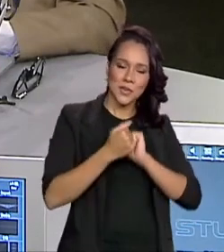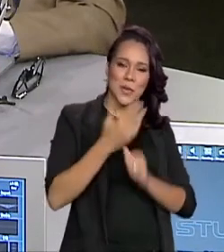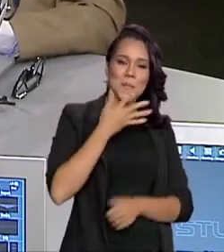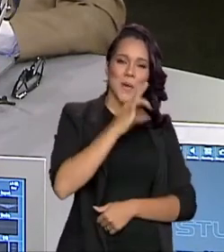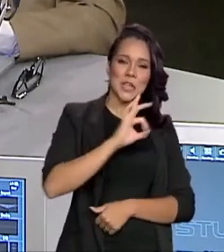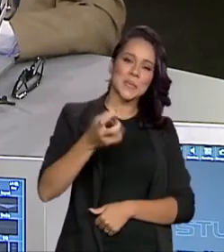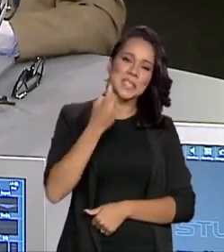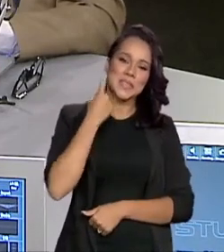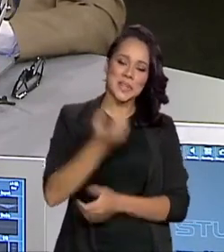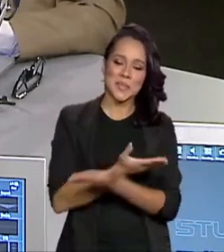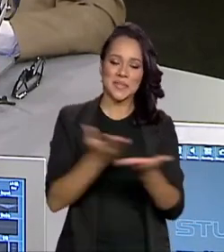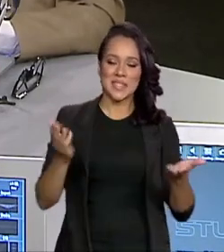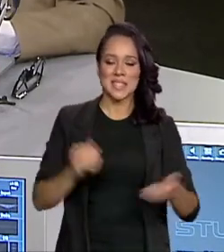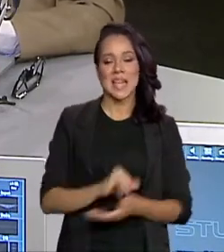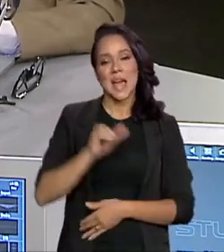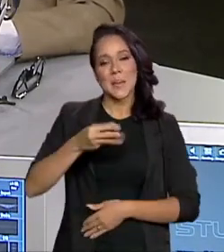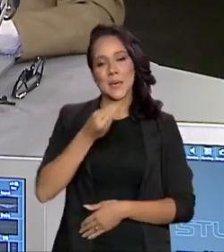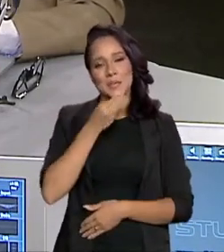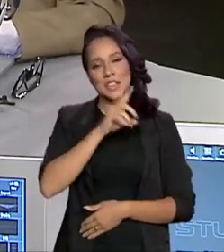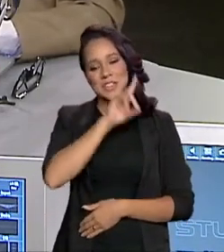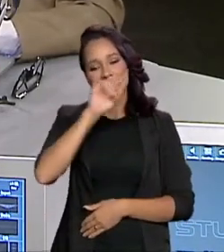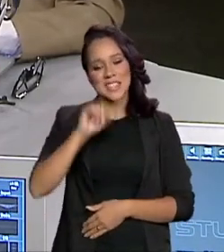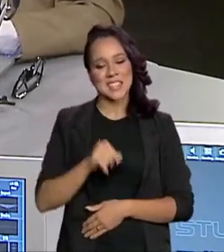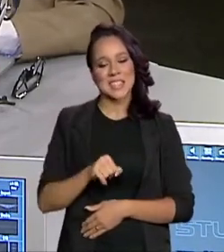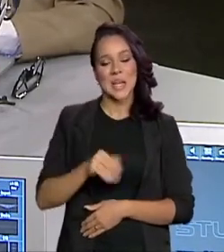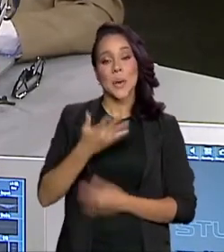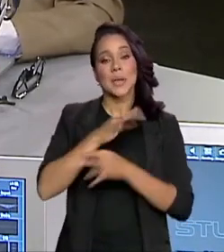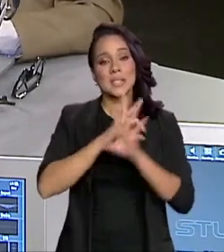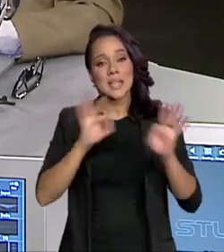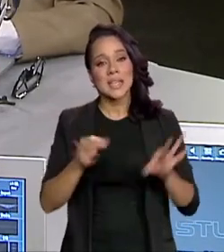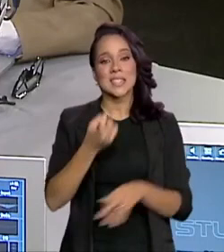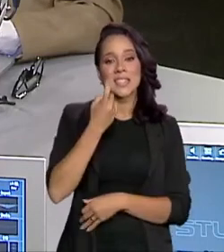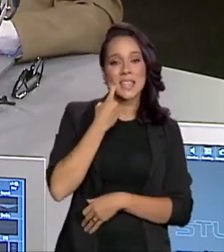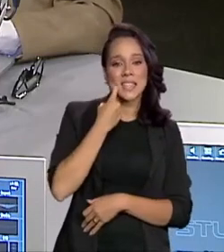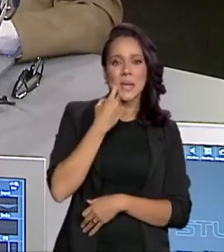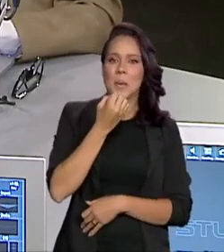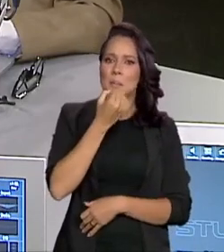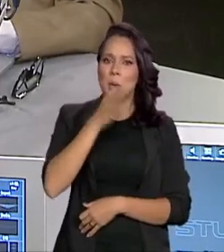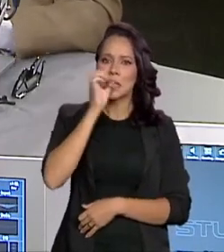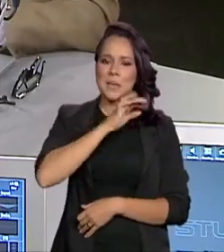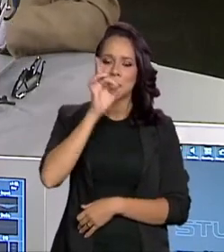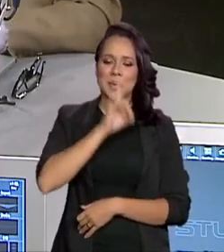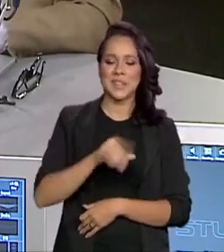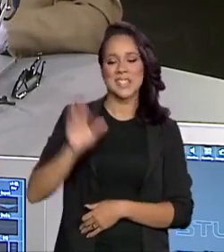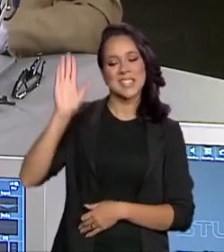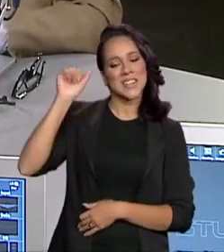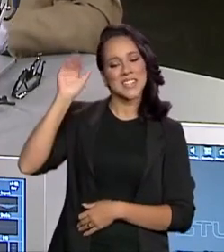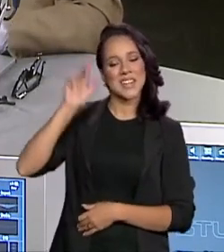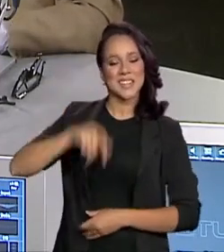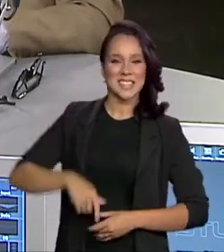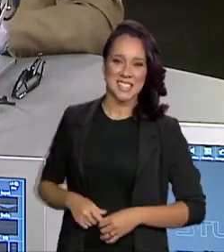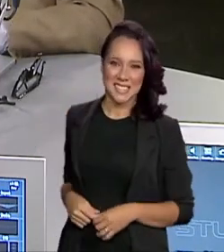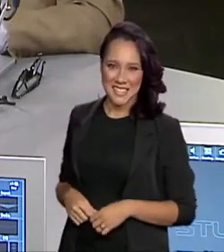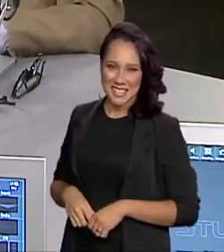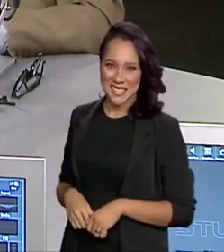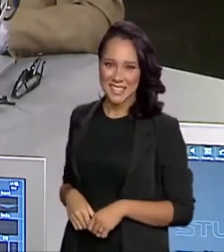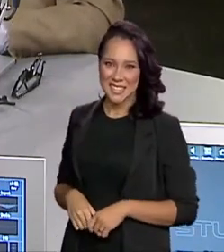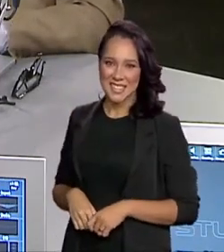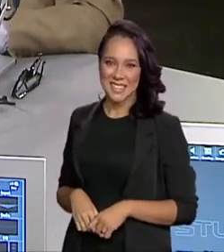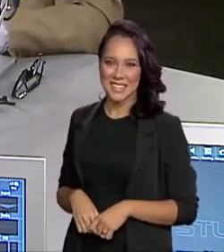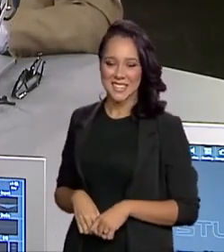ótima sexta-feira para você. Aproveite bem o seu dia. Uma excelente sexta-feira e um ótimo fim de semana. Tchau, tchau.